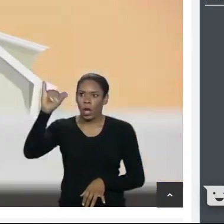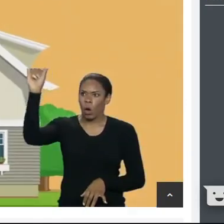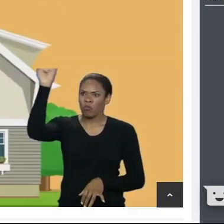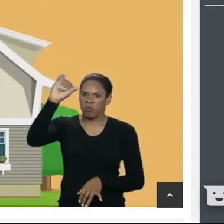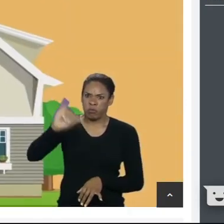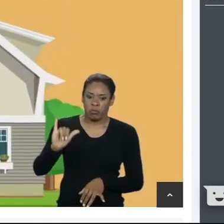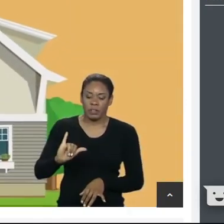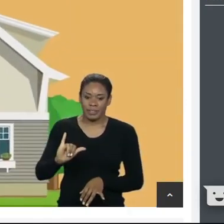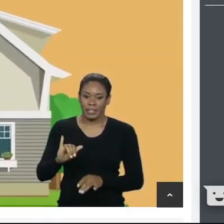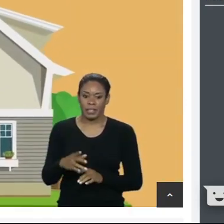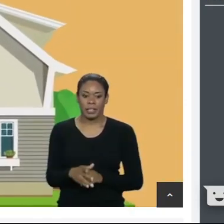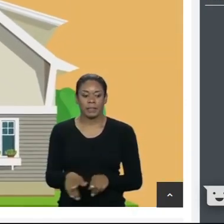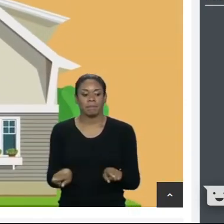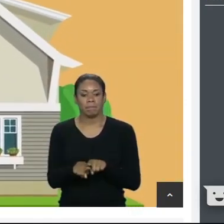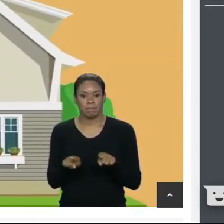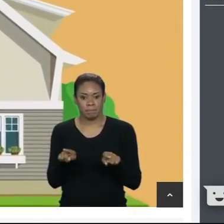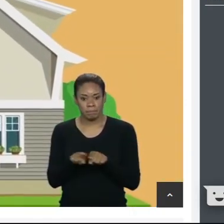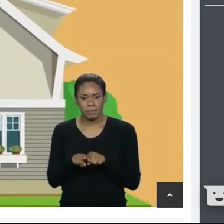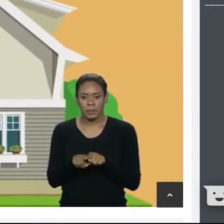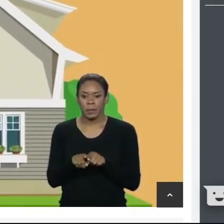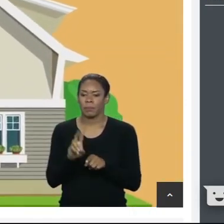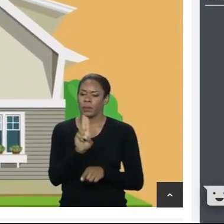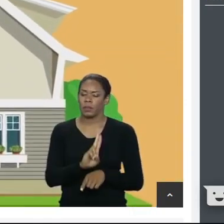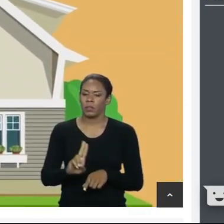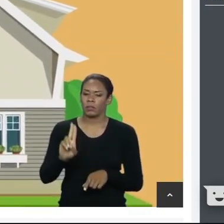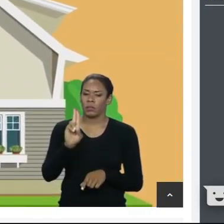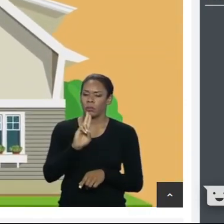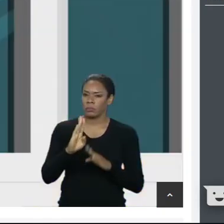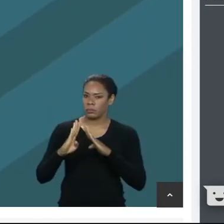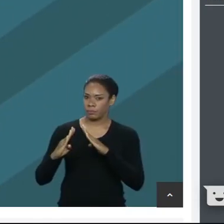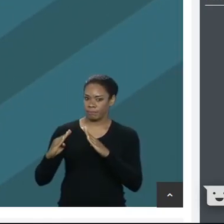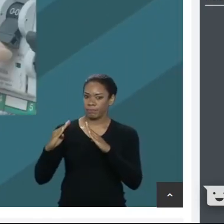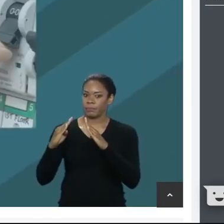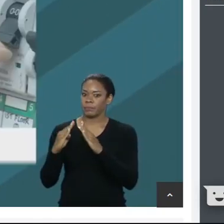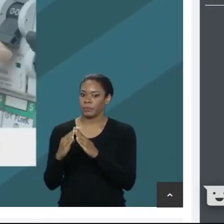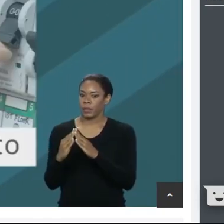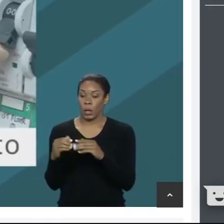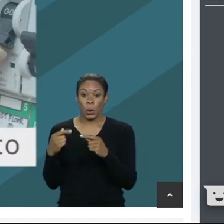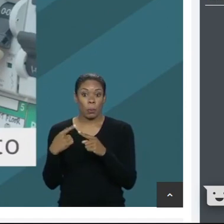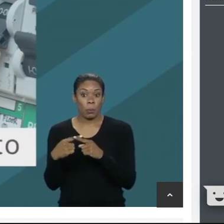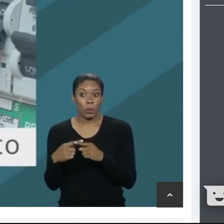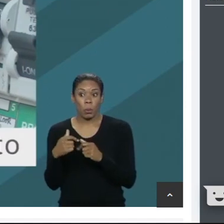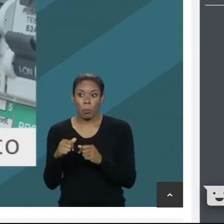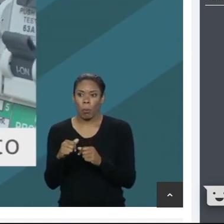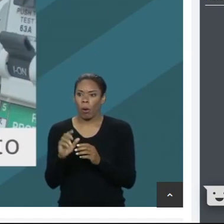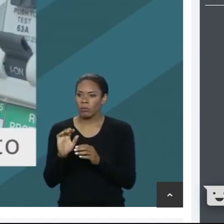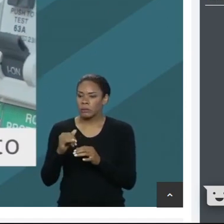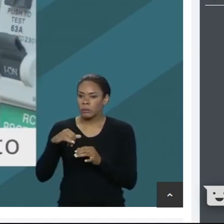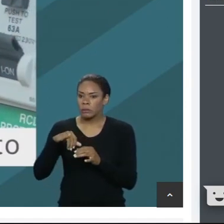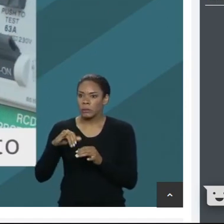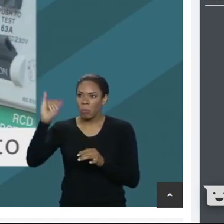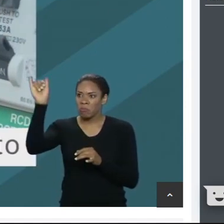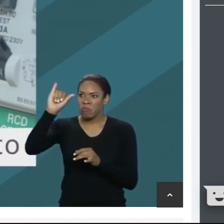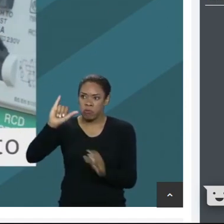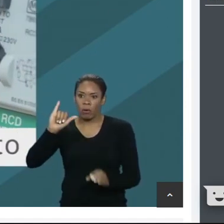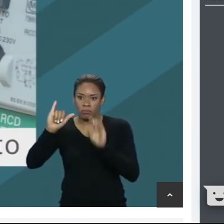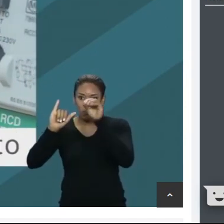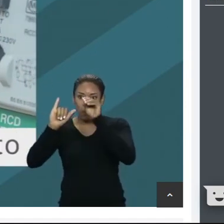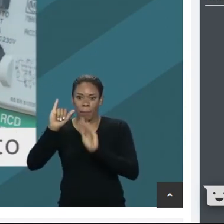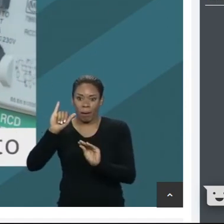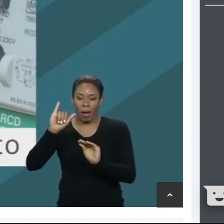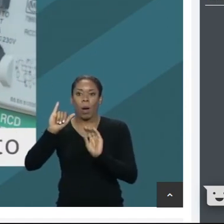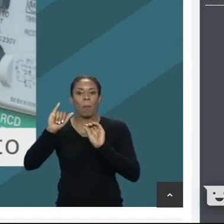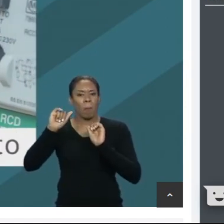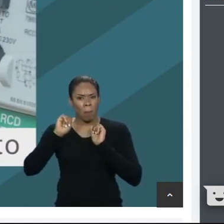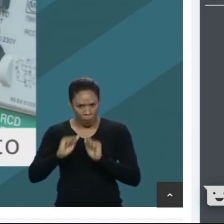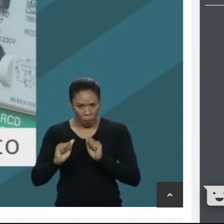curto-circuito. Além disso, eles são muito utilizados em residências por permitir o religamento após sobrecargas sem a necessidade